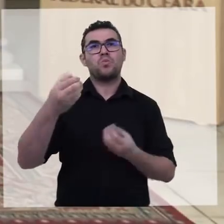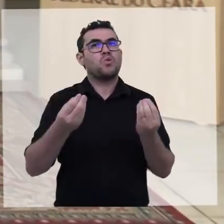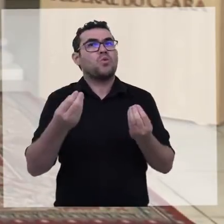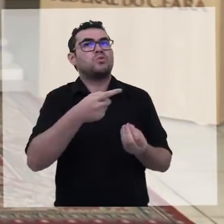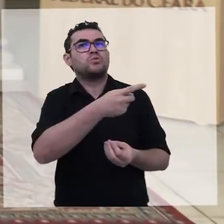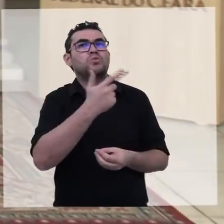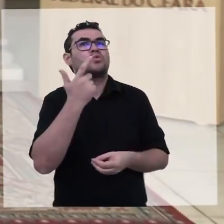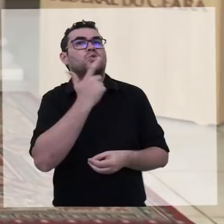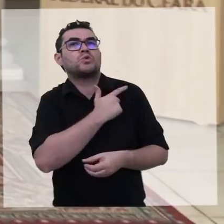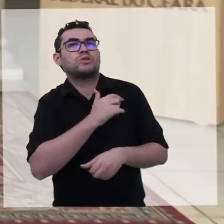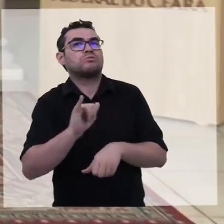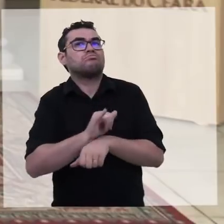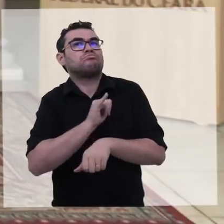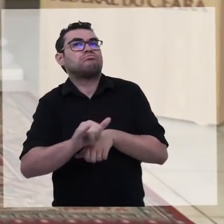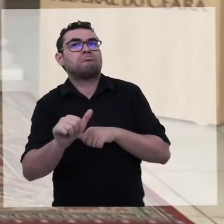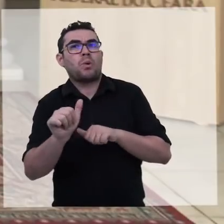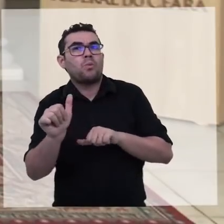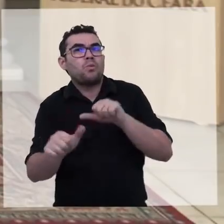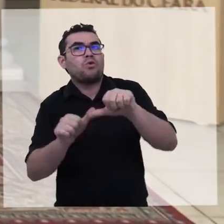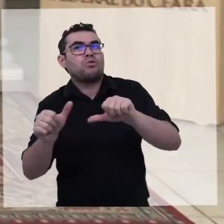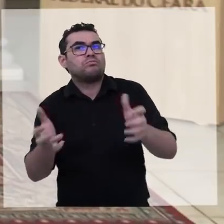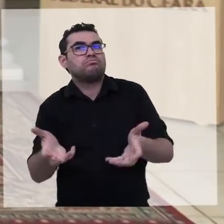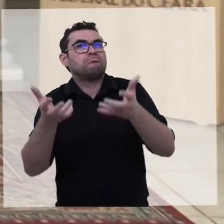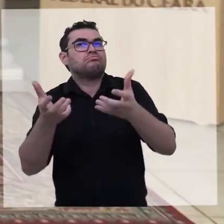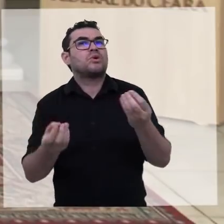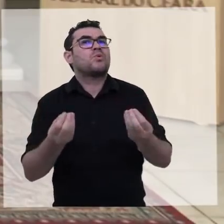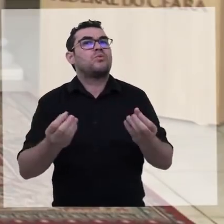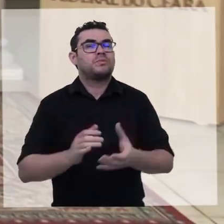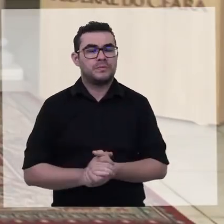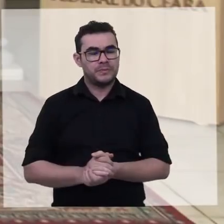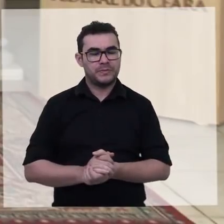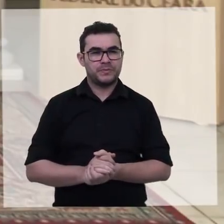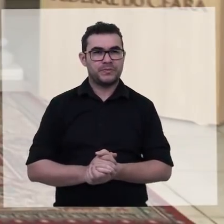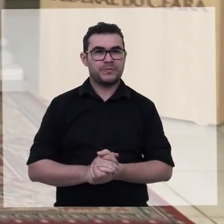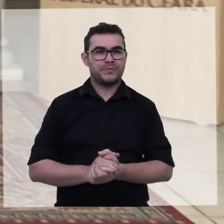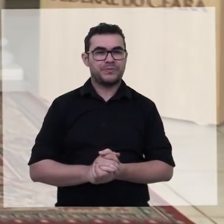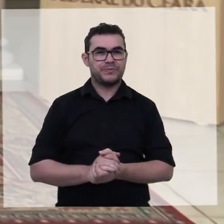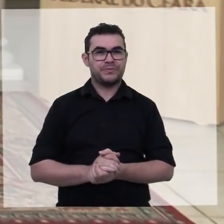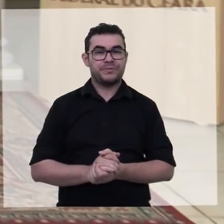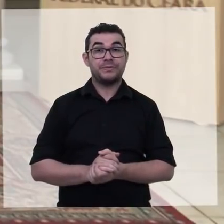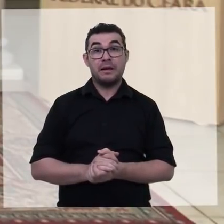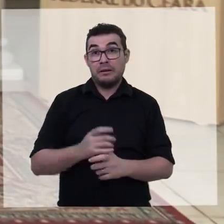Capes dela é hoje B1? O que é que foi feito para que isso fosse conquistado?